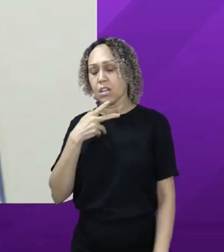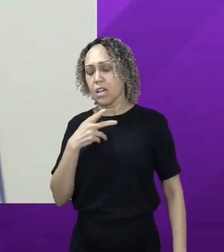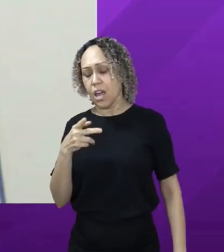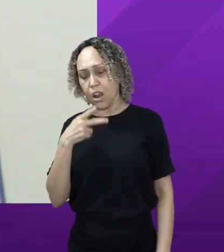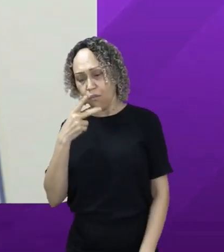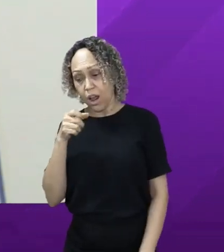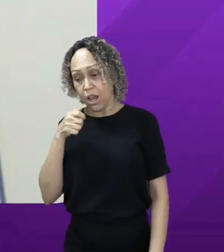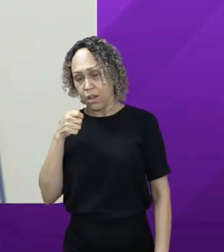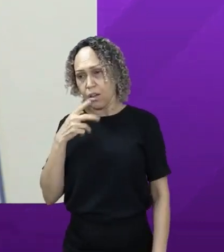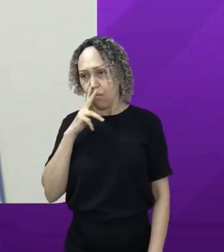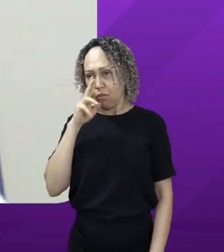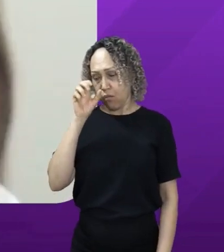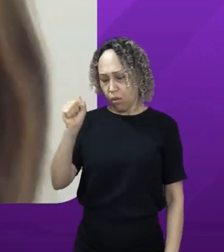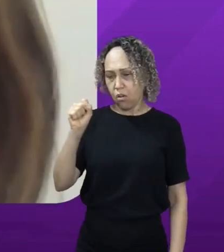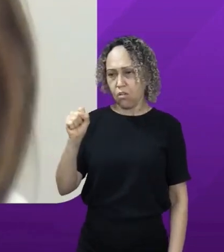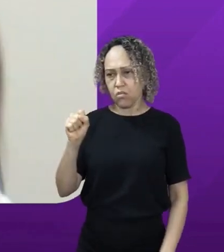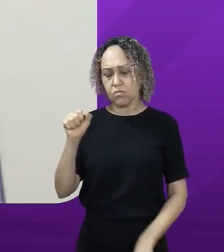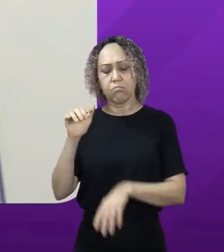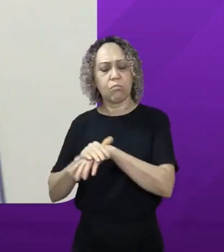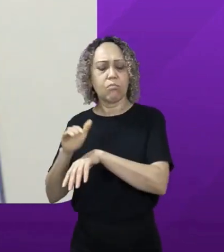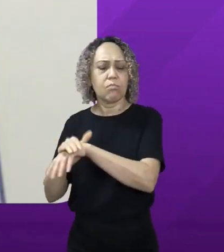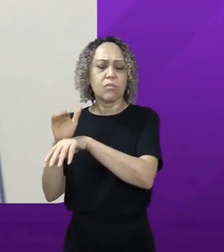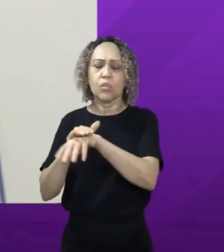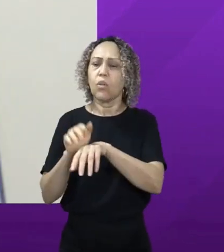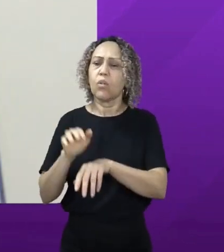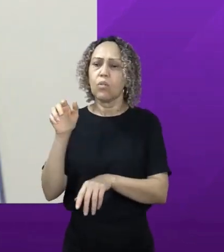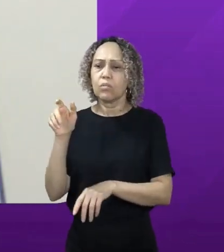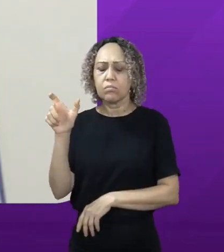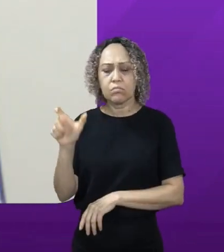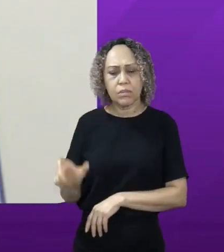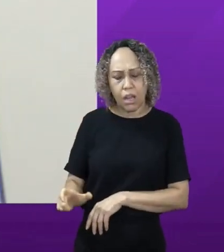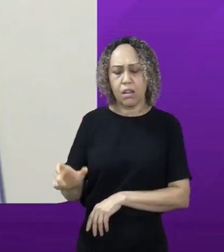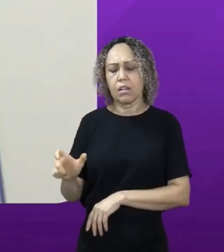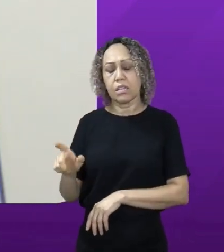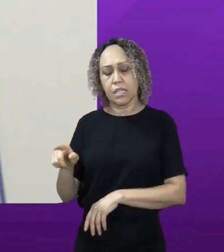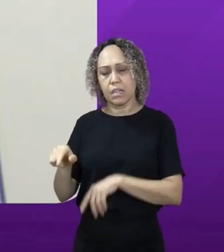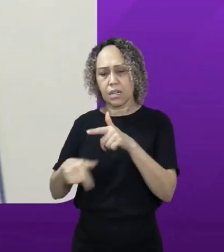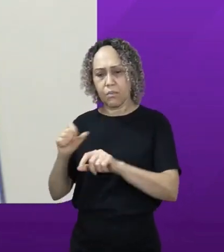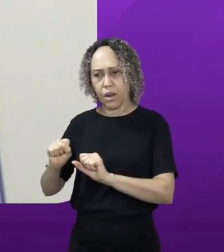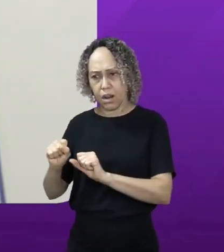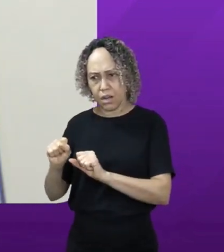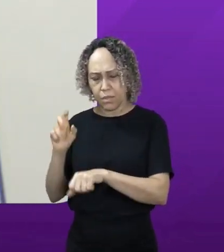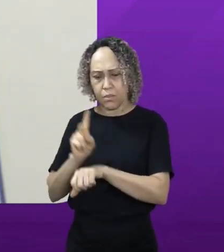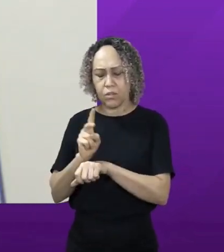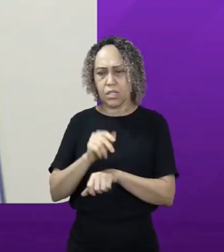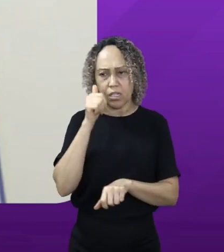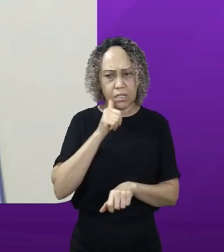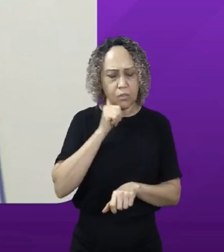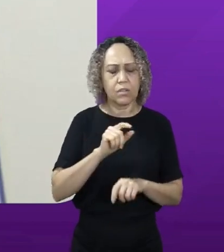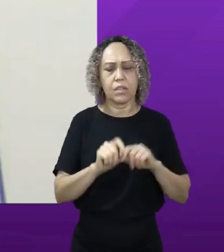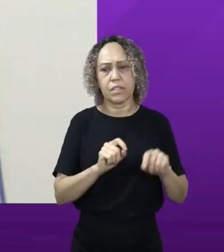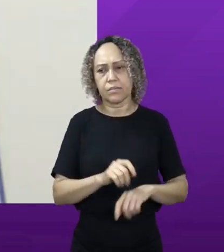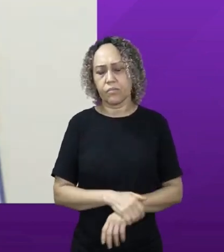vestir, numa ação que ela faça que em defesa das mulheres, faz uma interpretação parecida com a que fizeram